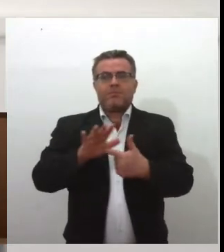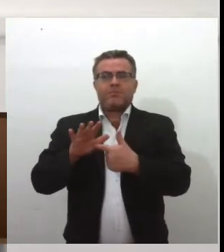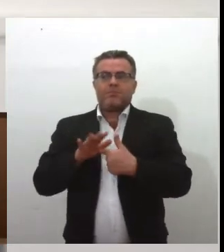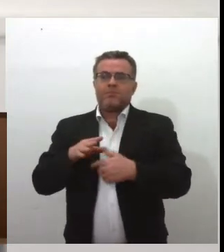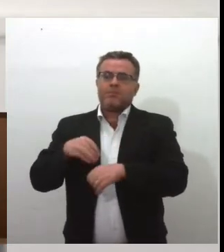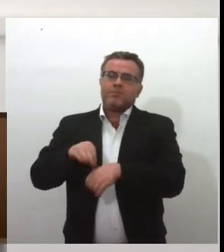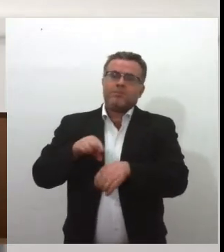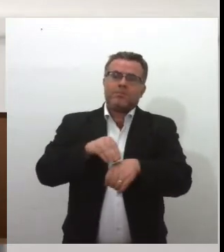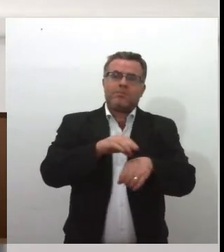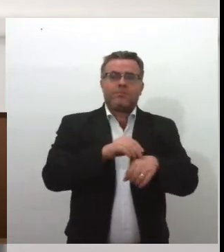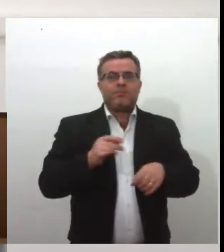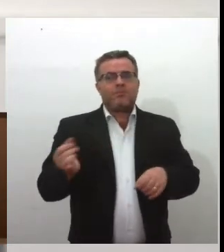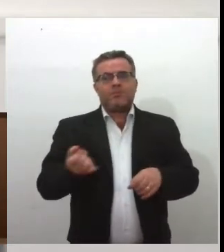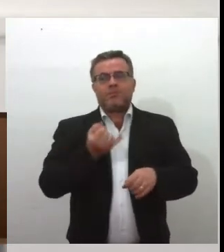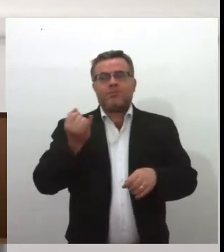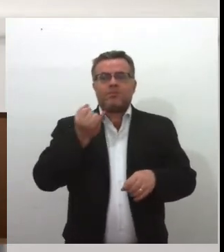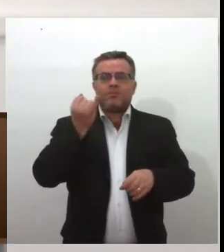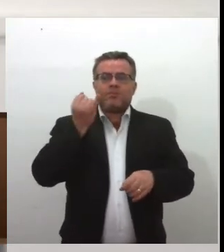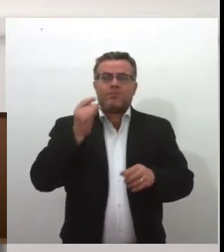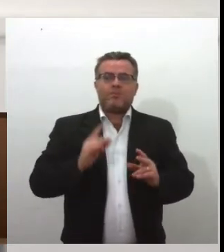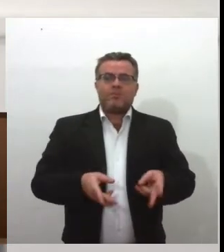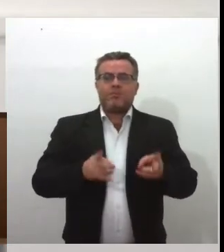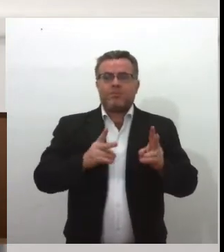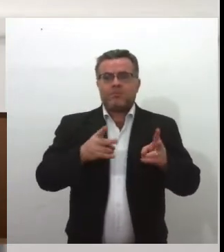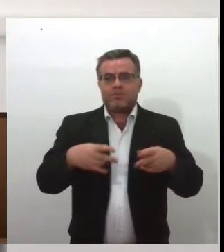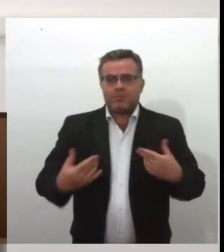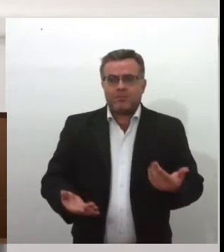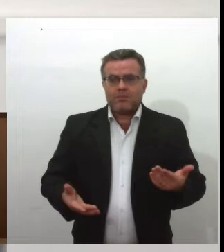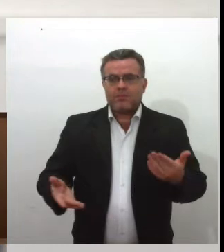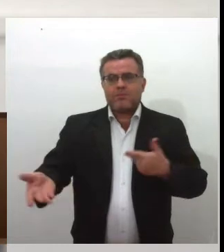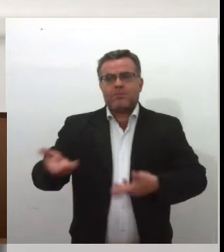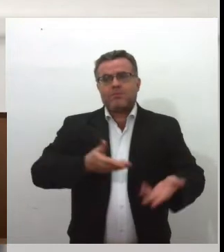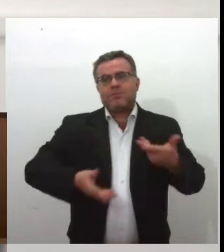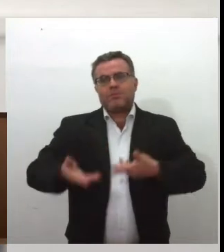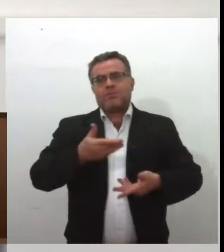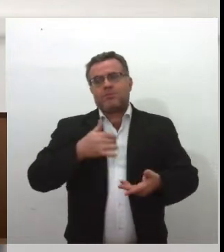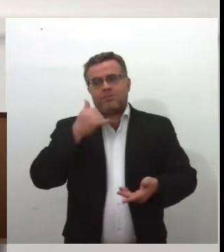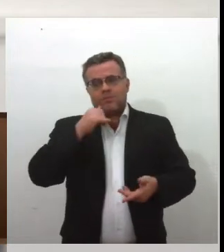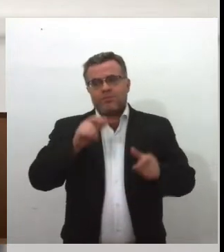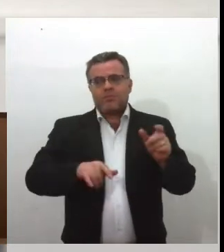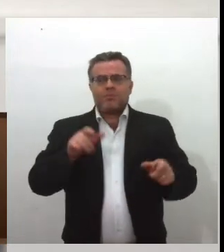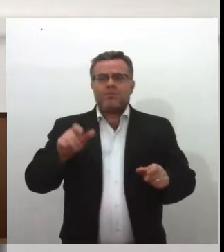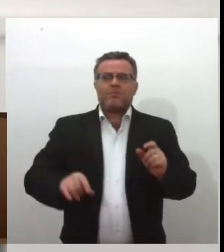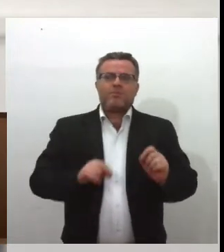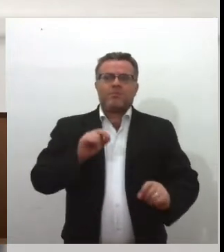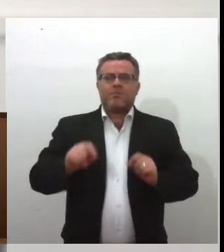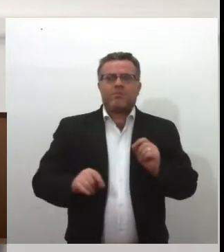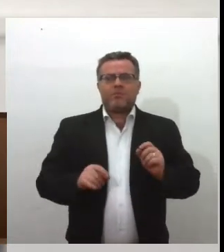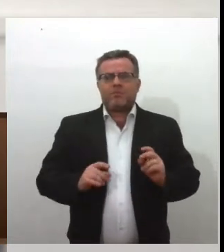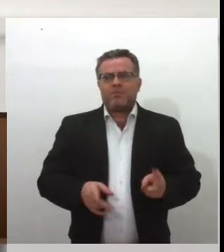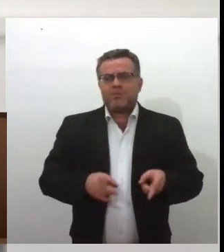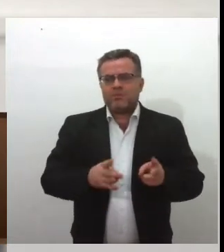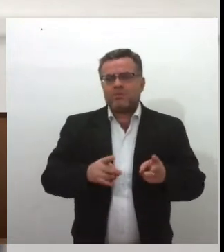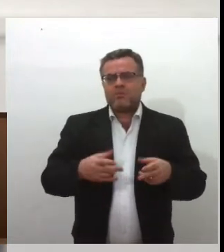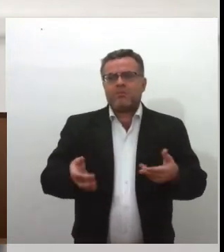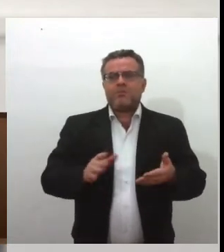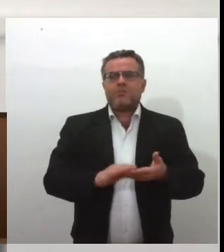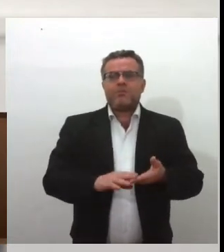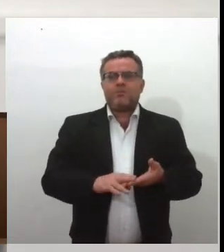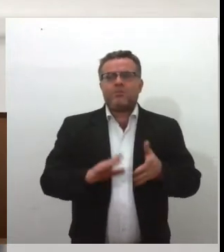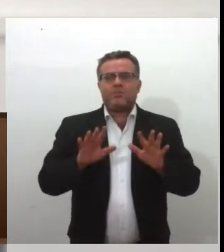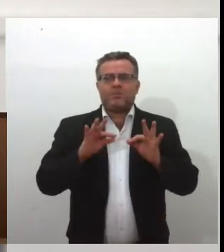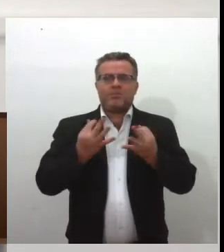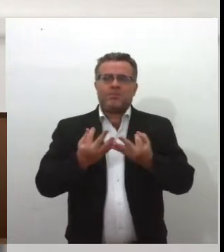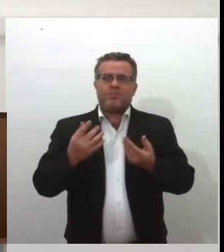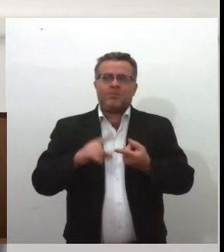é importante o envolvimento das mulheres nesse papel social e familiar também,